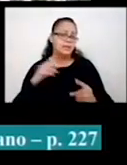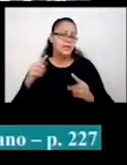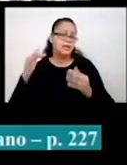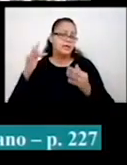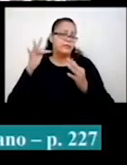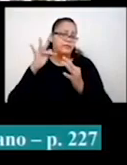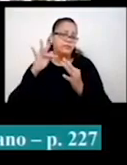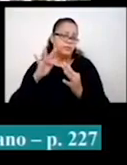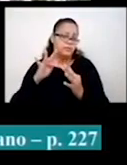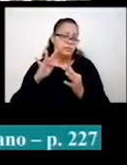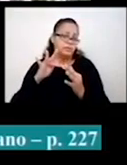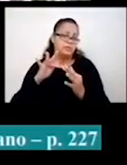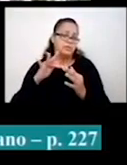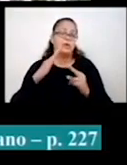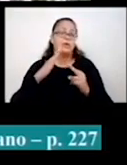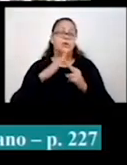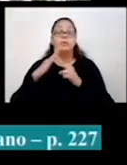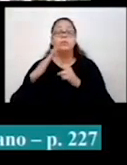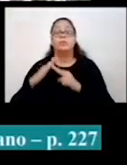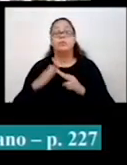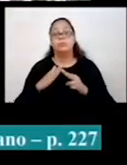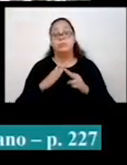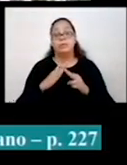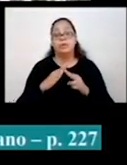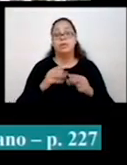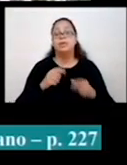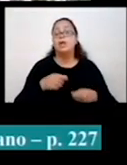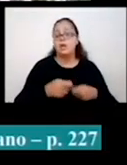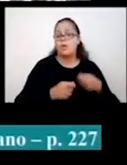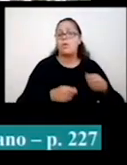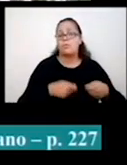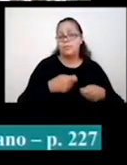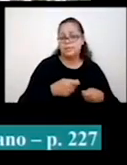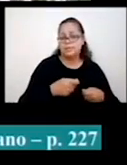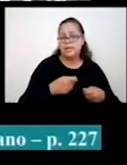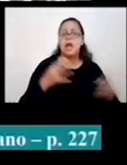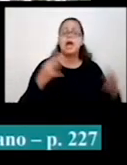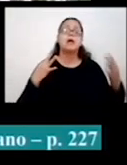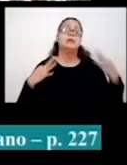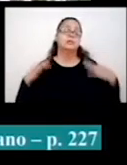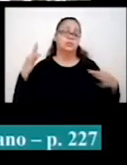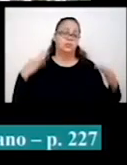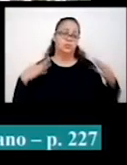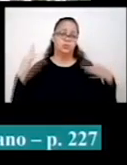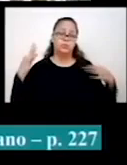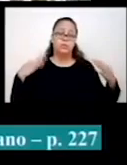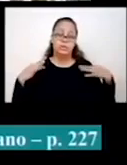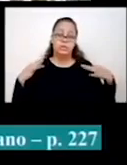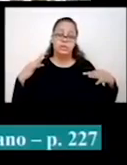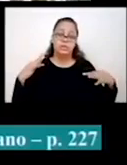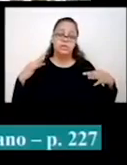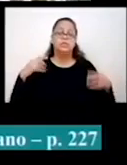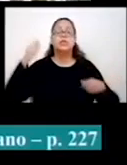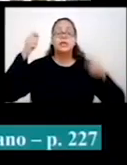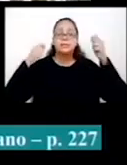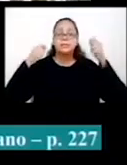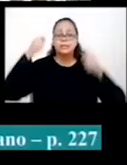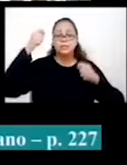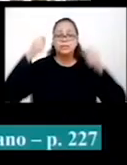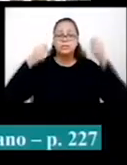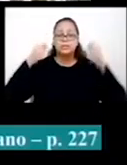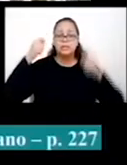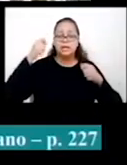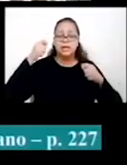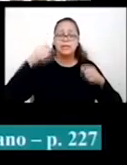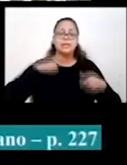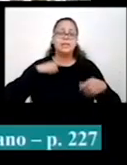funções urbanas, certo? Obviamente que as cidades têm funções comerciais, têm funções turísticas, né? Têm funções industriais, mas sempre